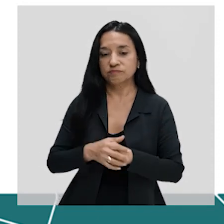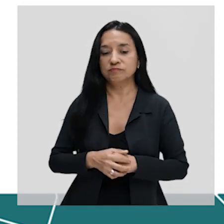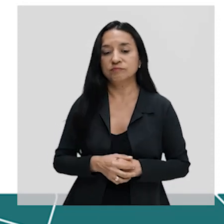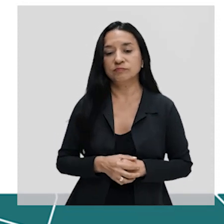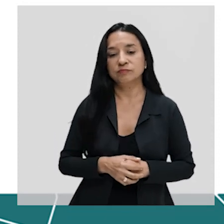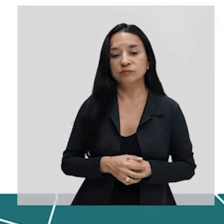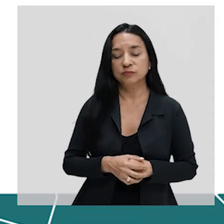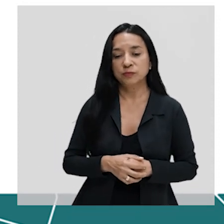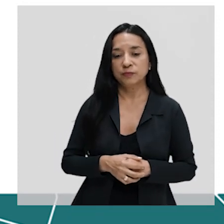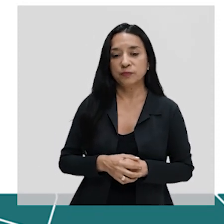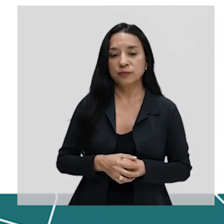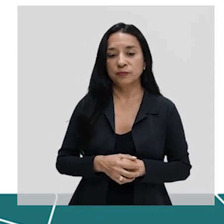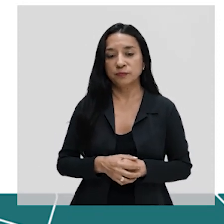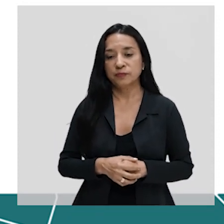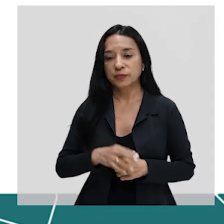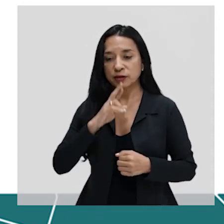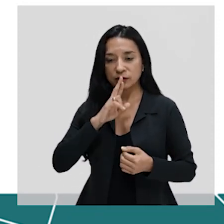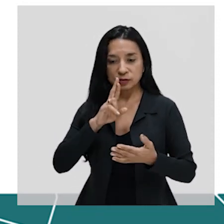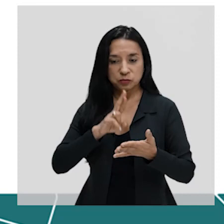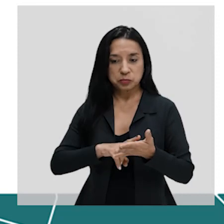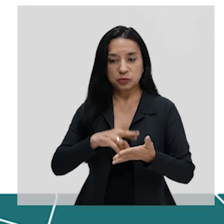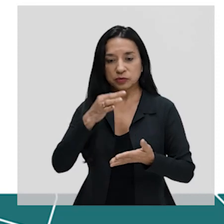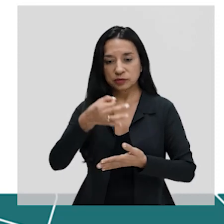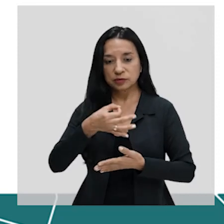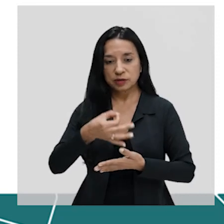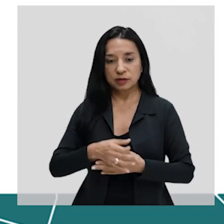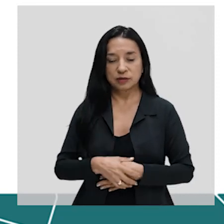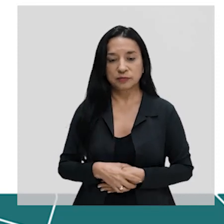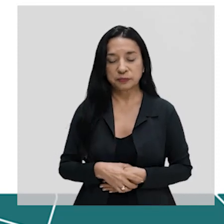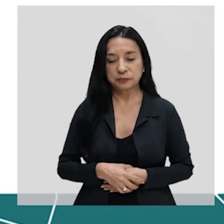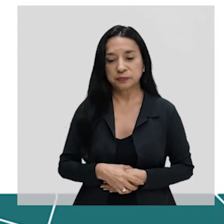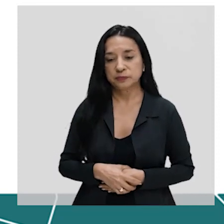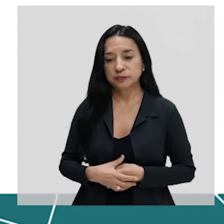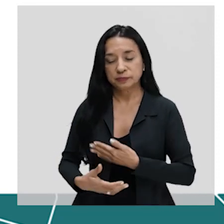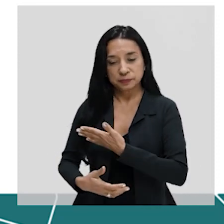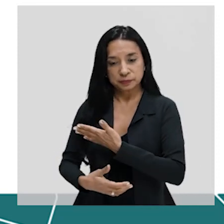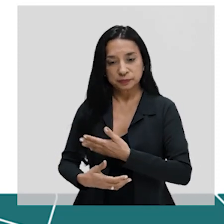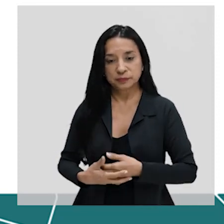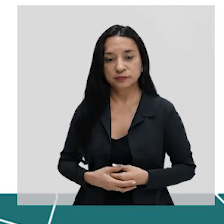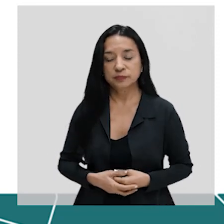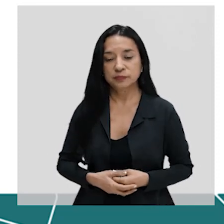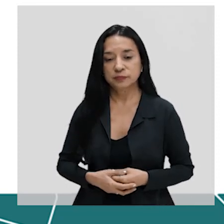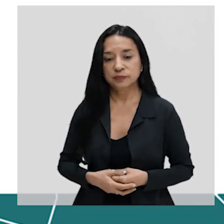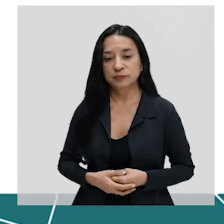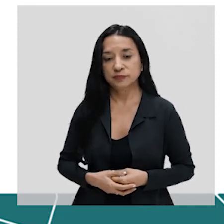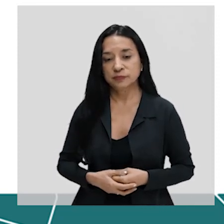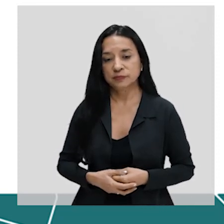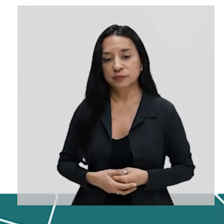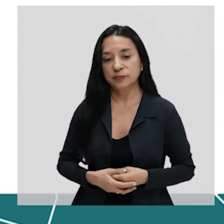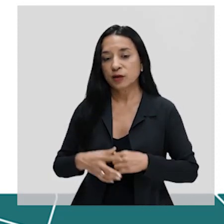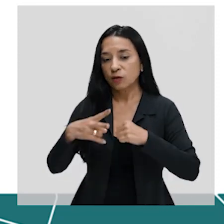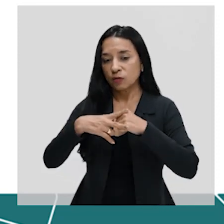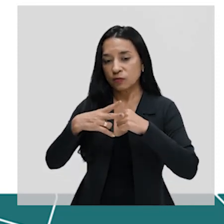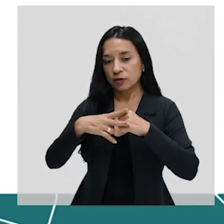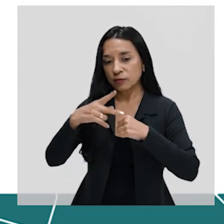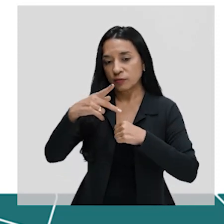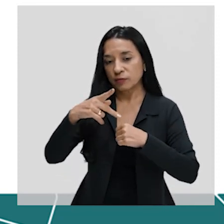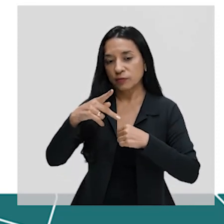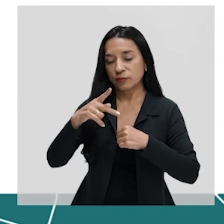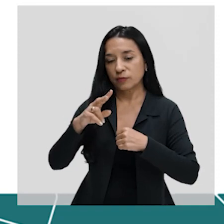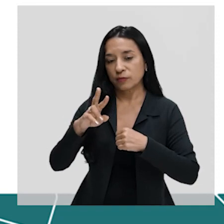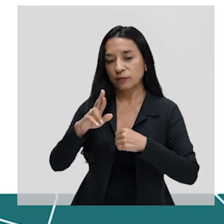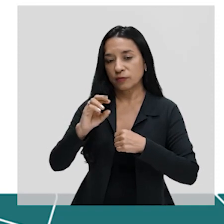e indispusesse com S. Tá bom? Olha só. O verbo prover está na terceira pessoa do